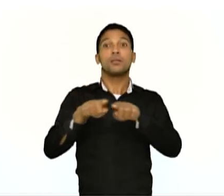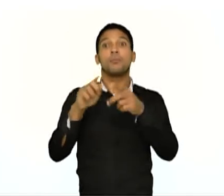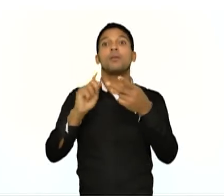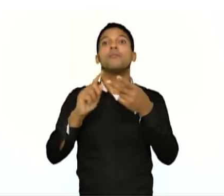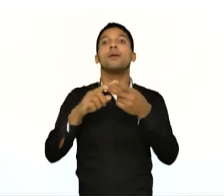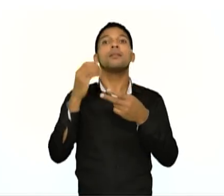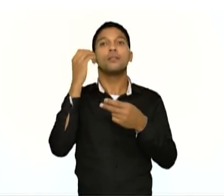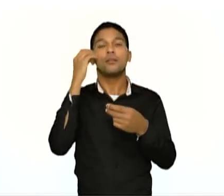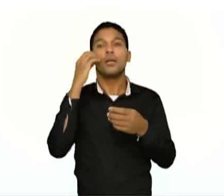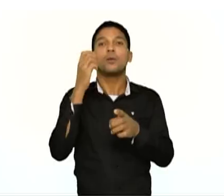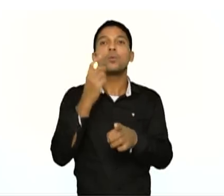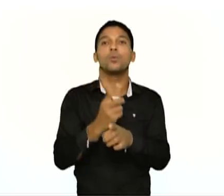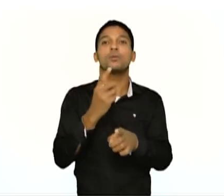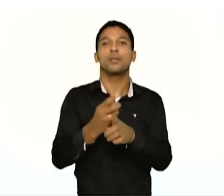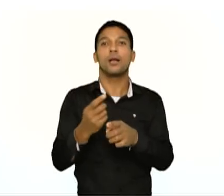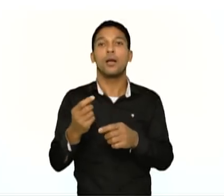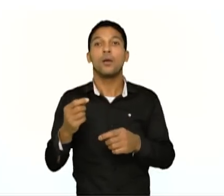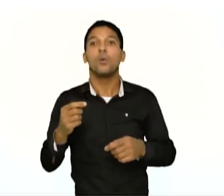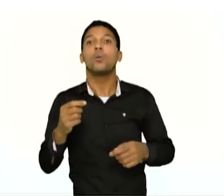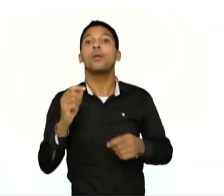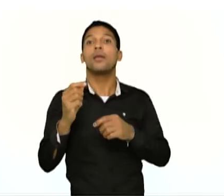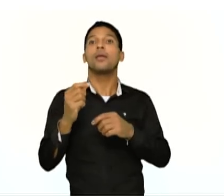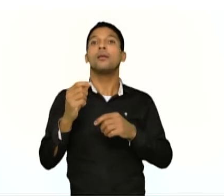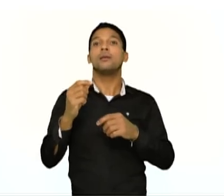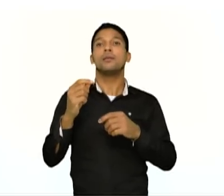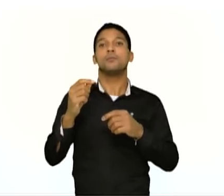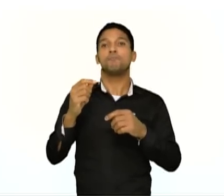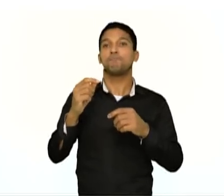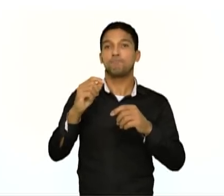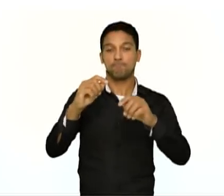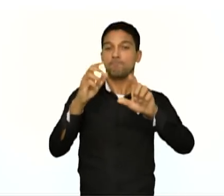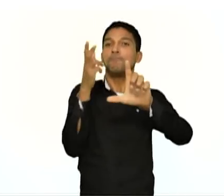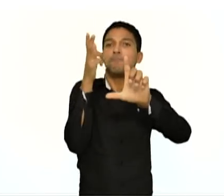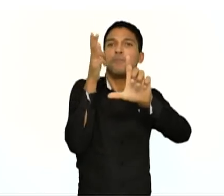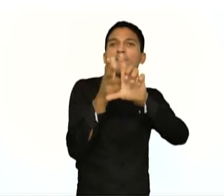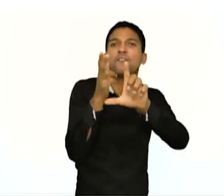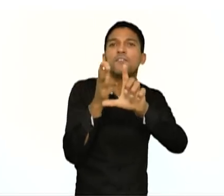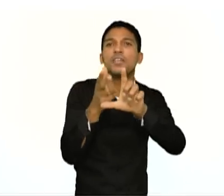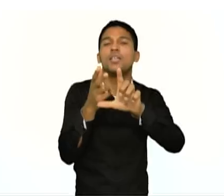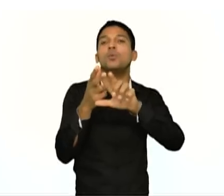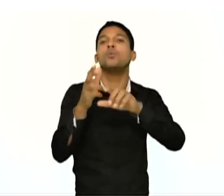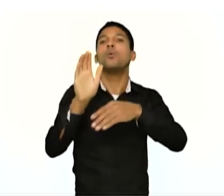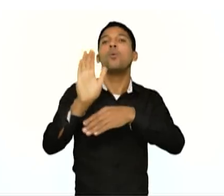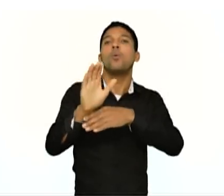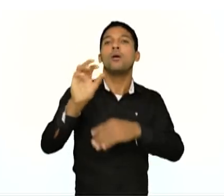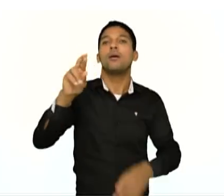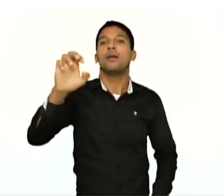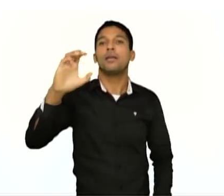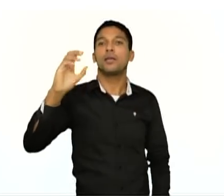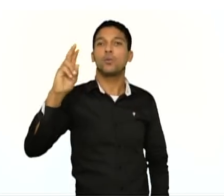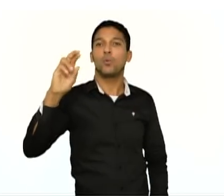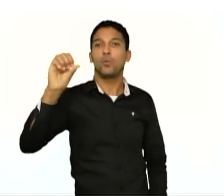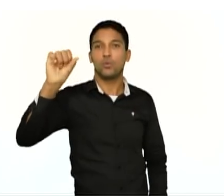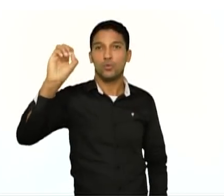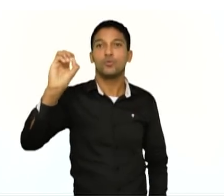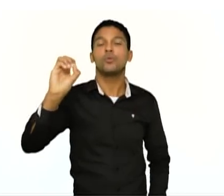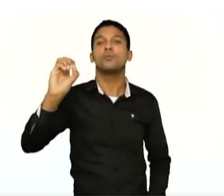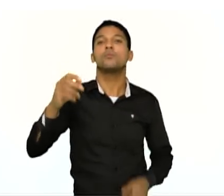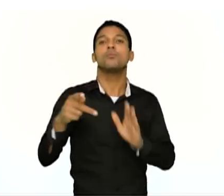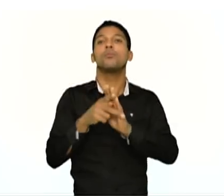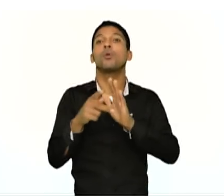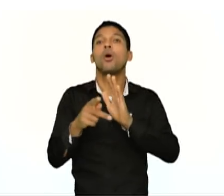midiáticos na disseminação de informações, né? O que são os recursos midiáticos? Né? São aqueles